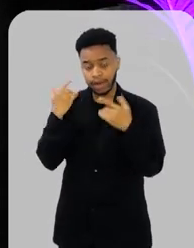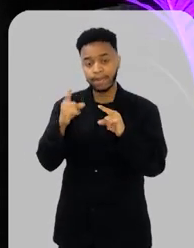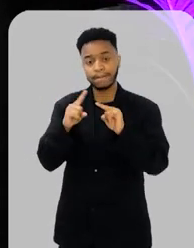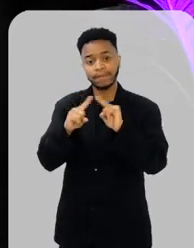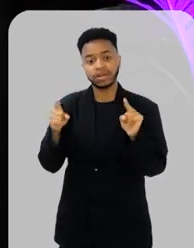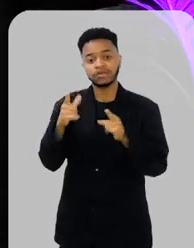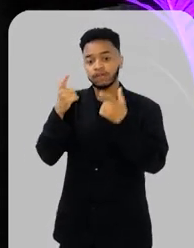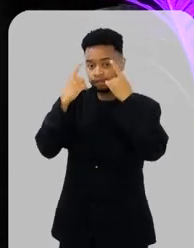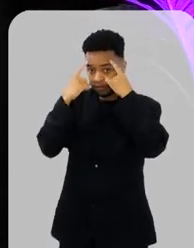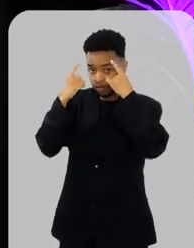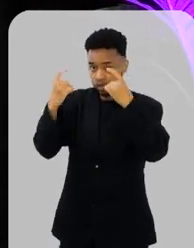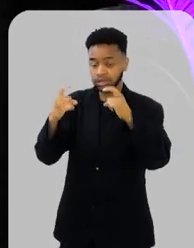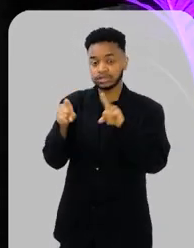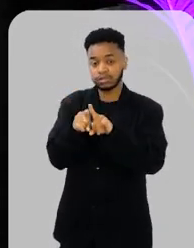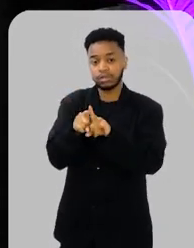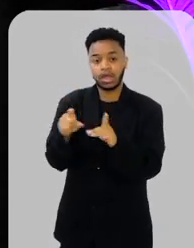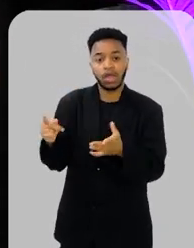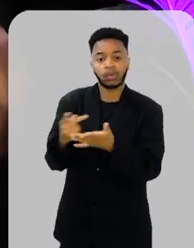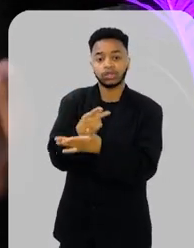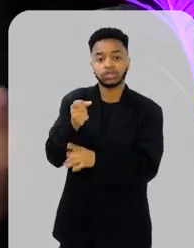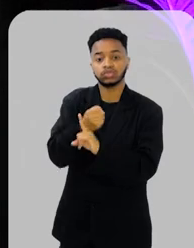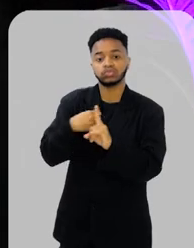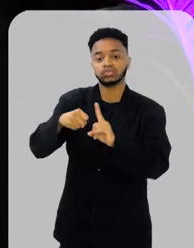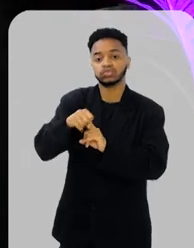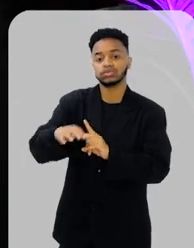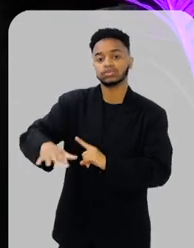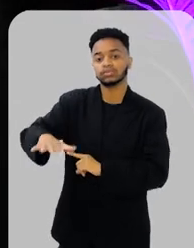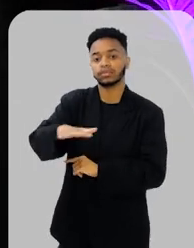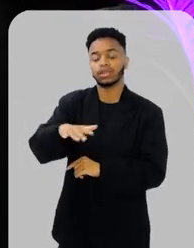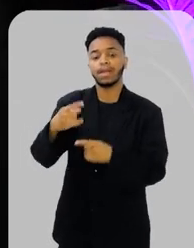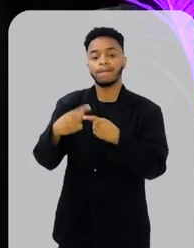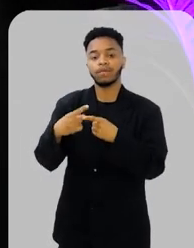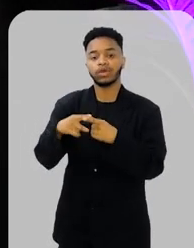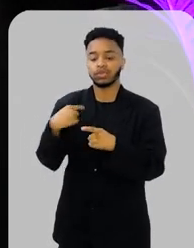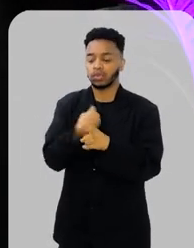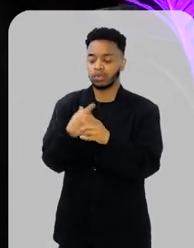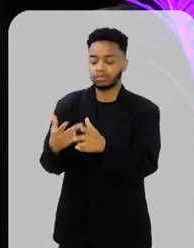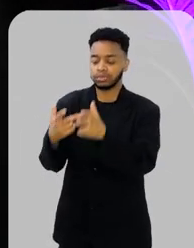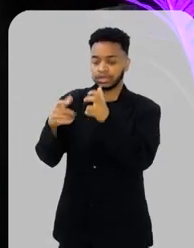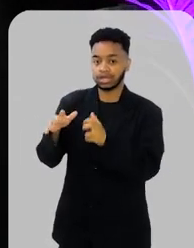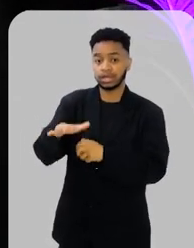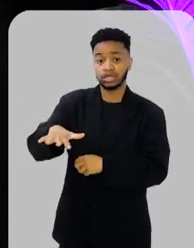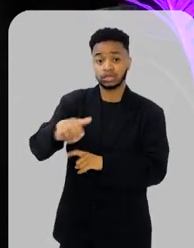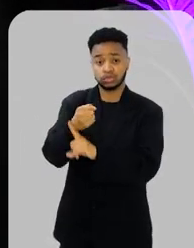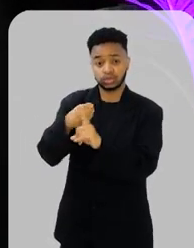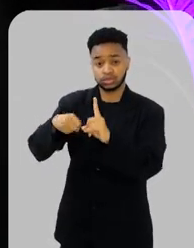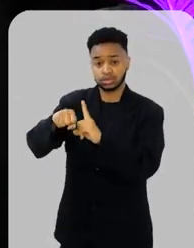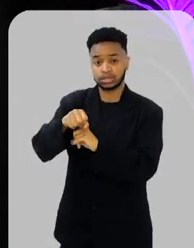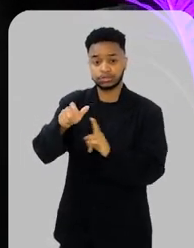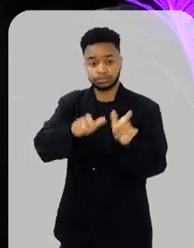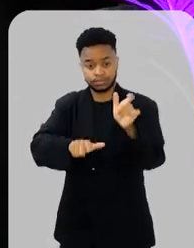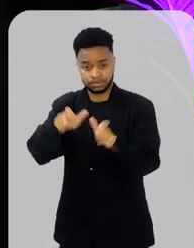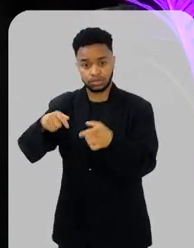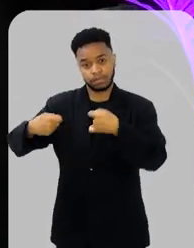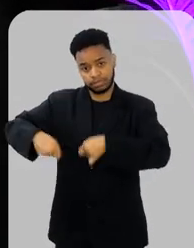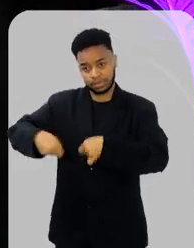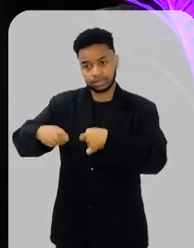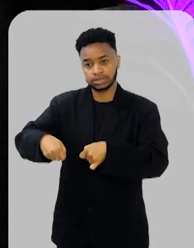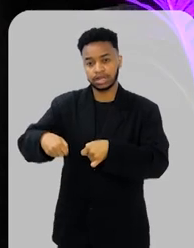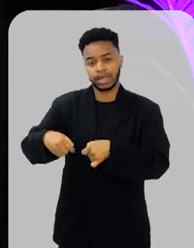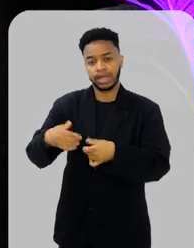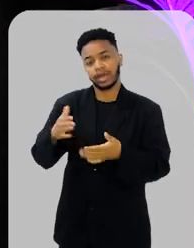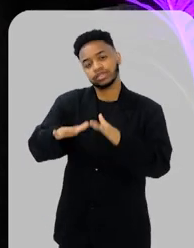preferencial dessa violência, essa violência, ela acaba refletindo para toda a sociedade, né? Quando a gente olha uma sociedade em que as